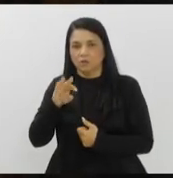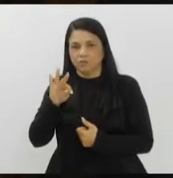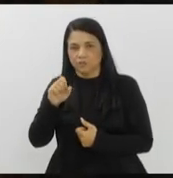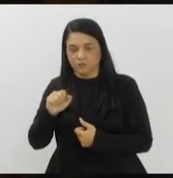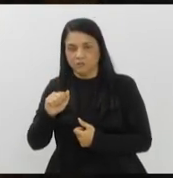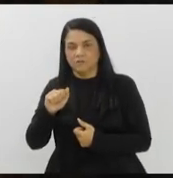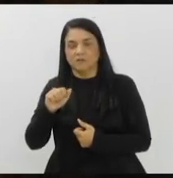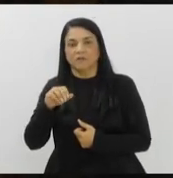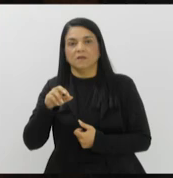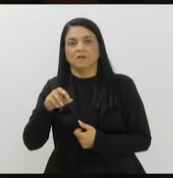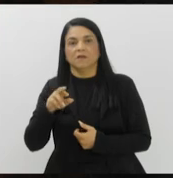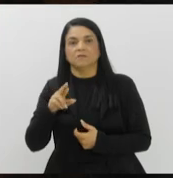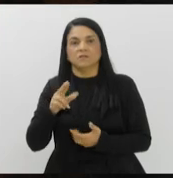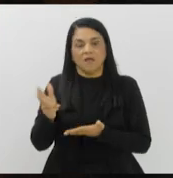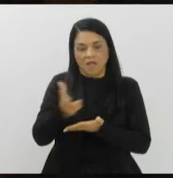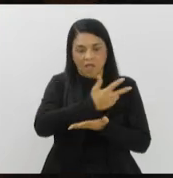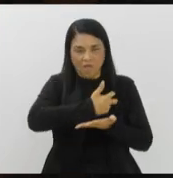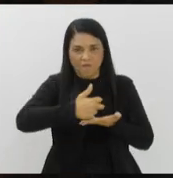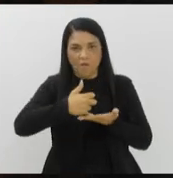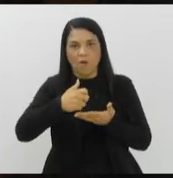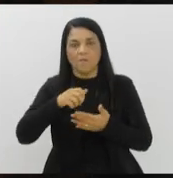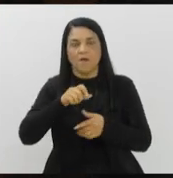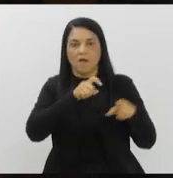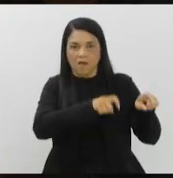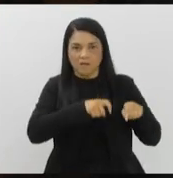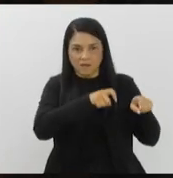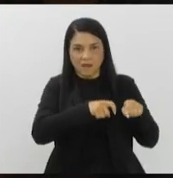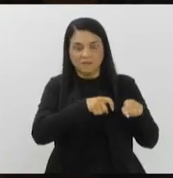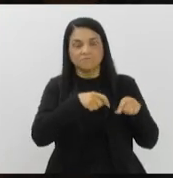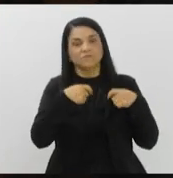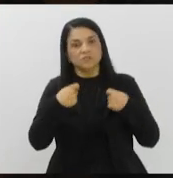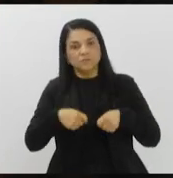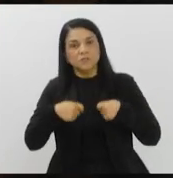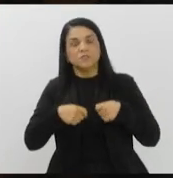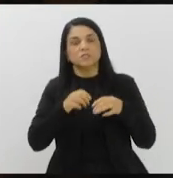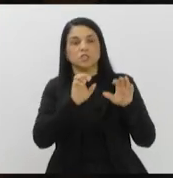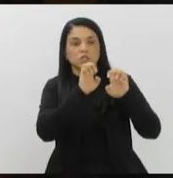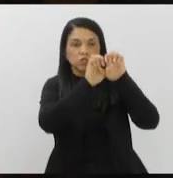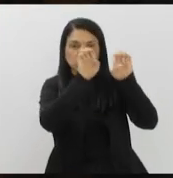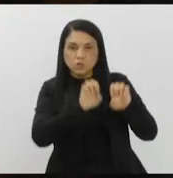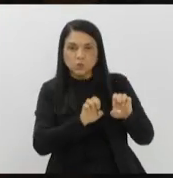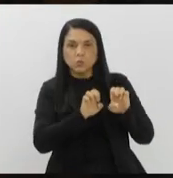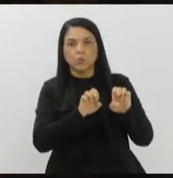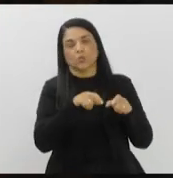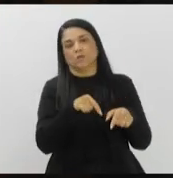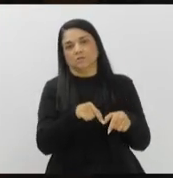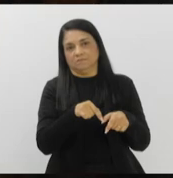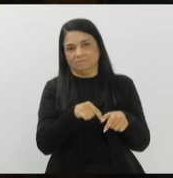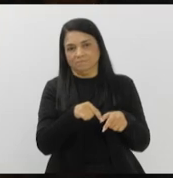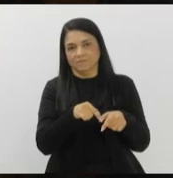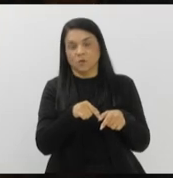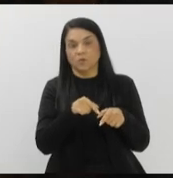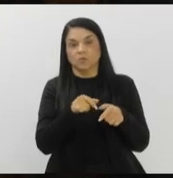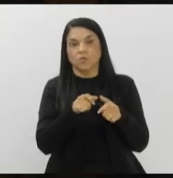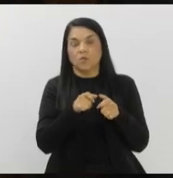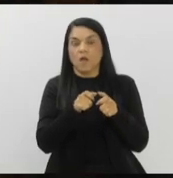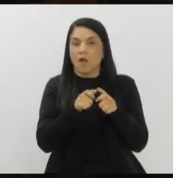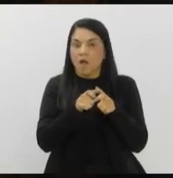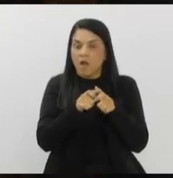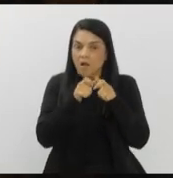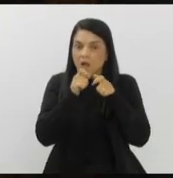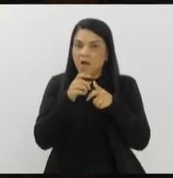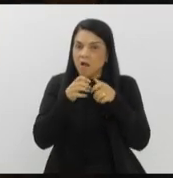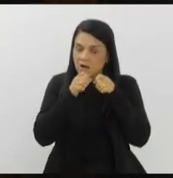enfraquecer essa estrutura da desigualdade patriarcal. Quando a gente amplia o reconhecimento